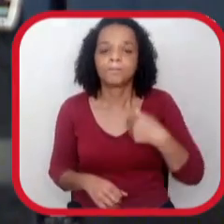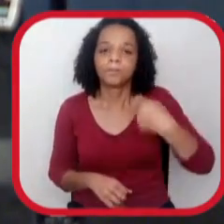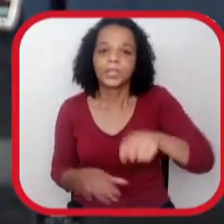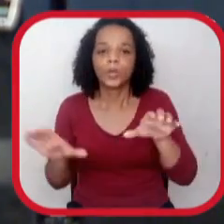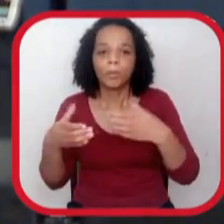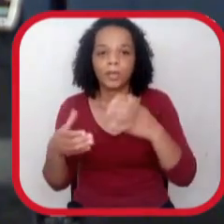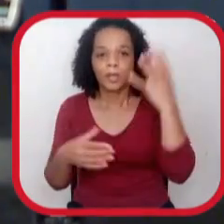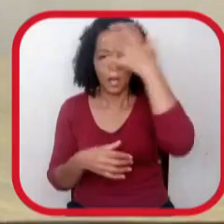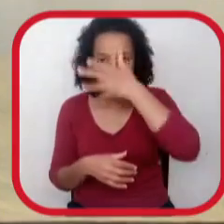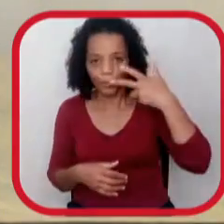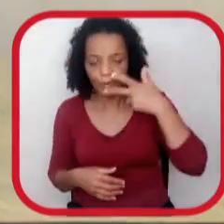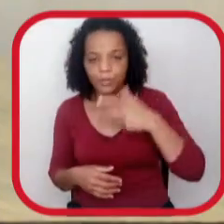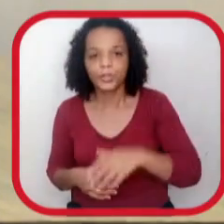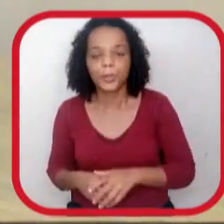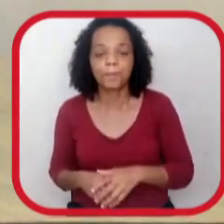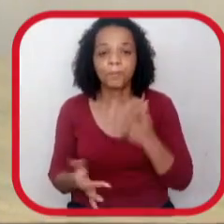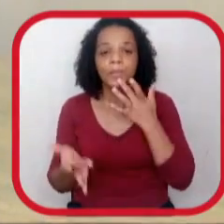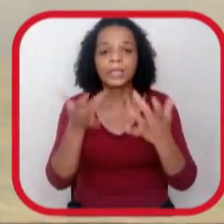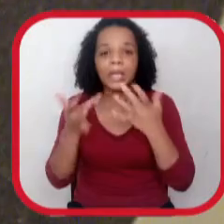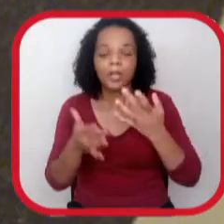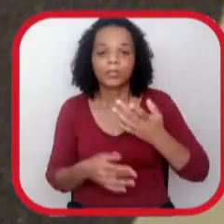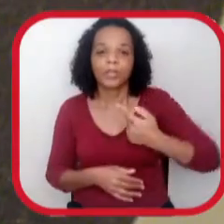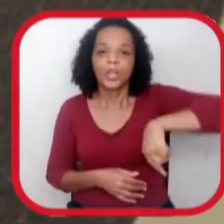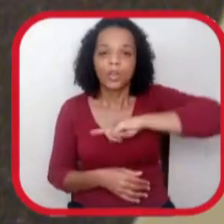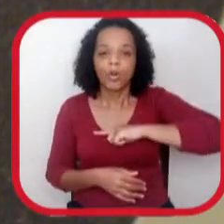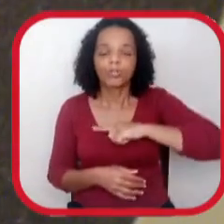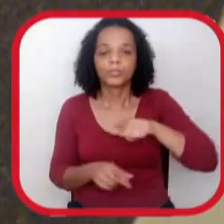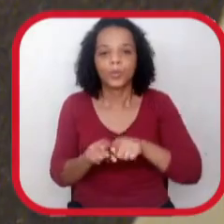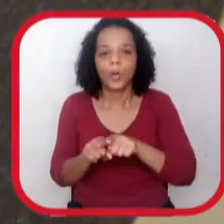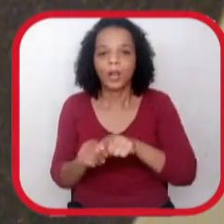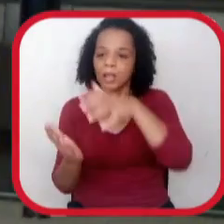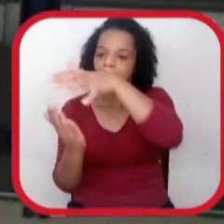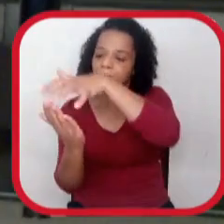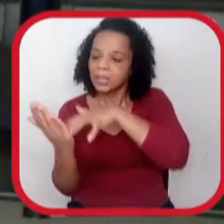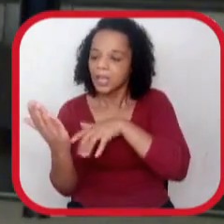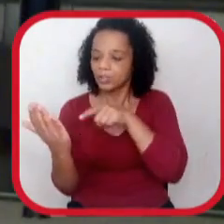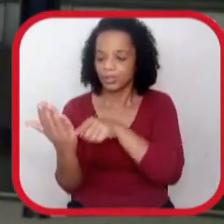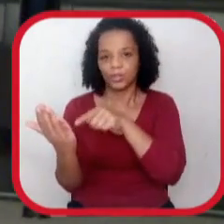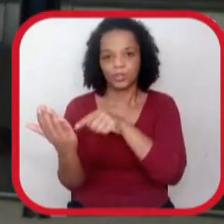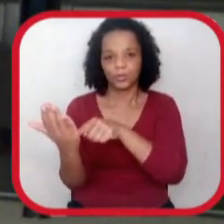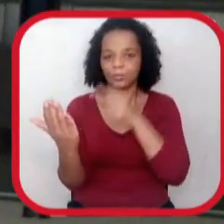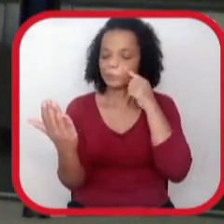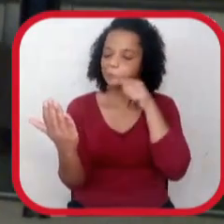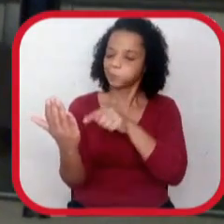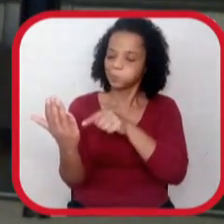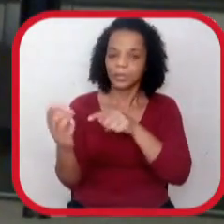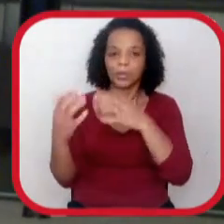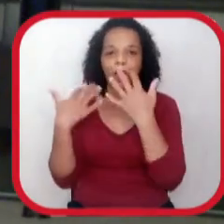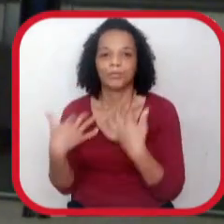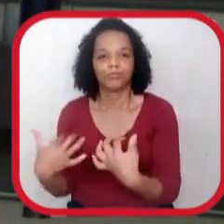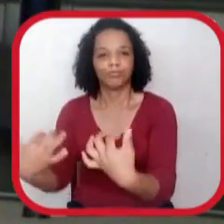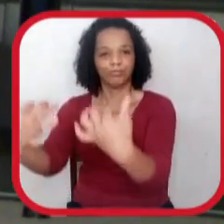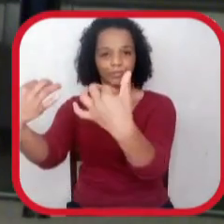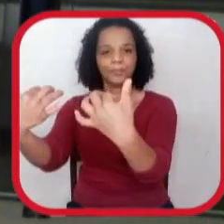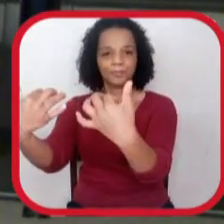Rui Colasso e presidente da Companhia de Atores. No teatro nós conhecemos o texto, há uma respiração pelo facto de estares